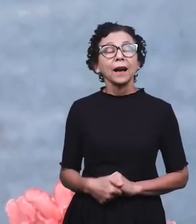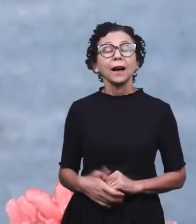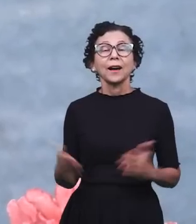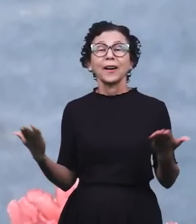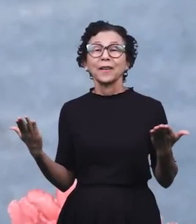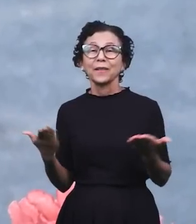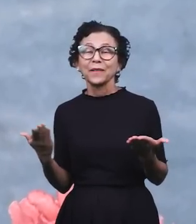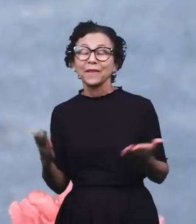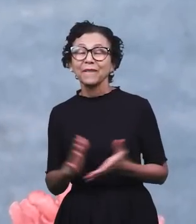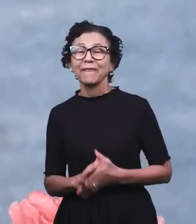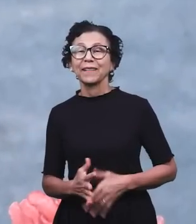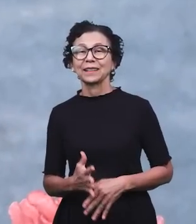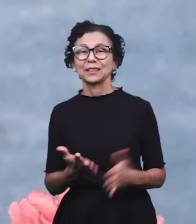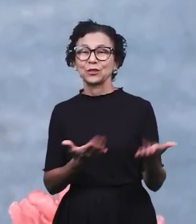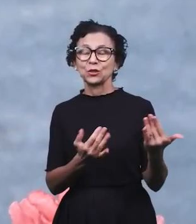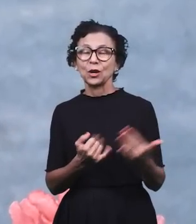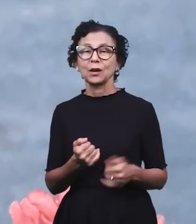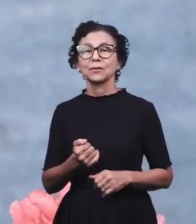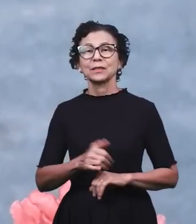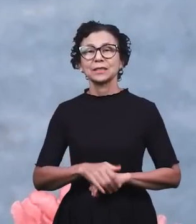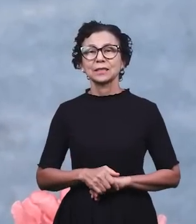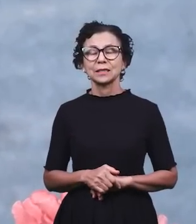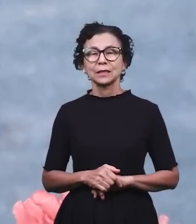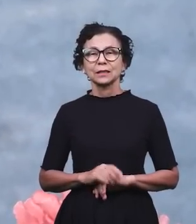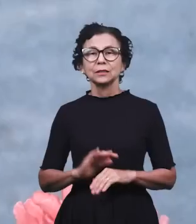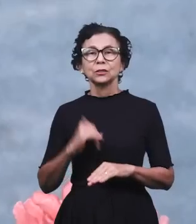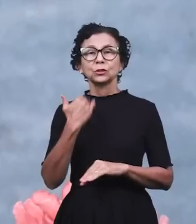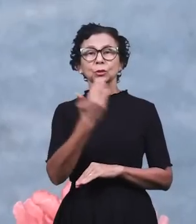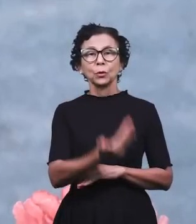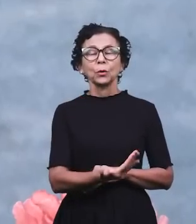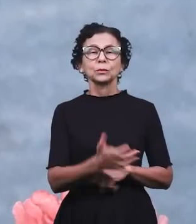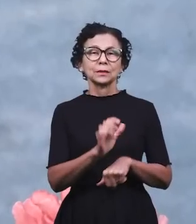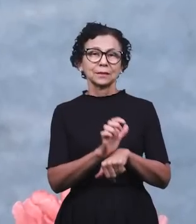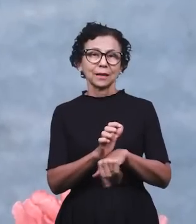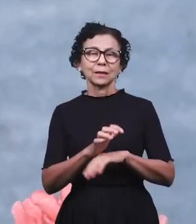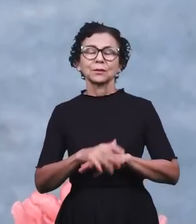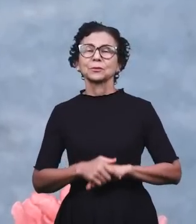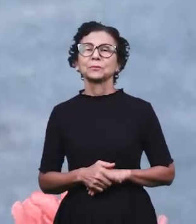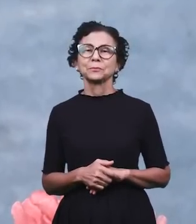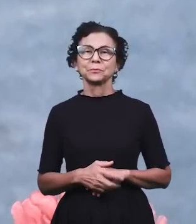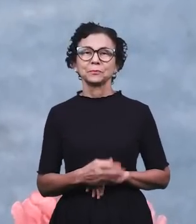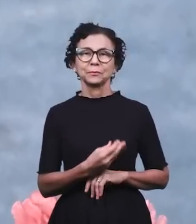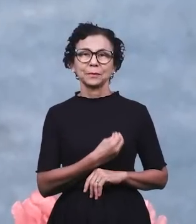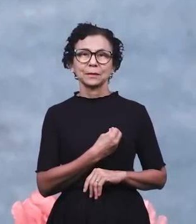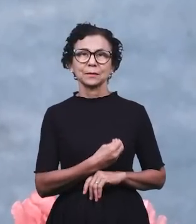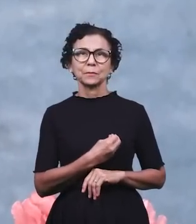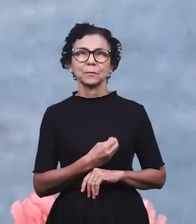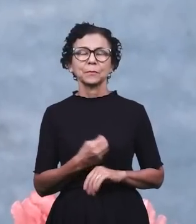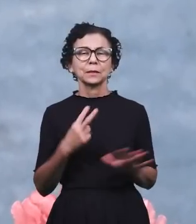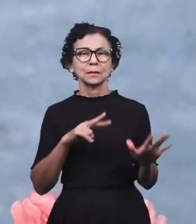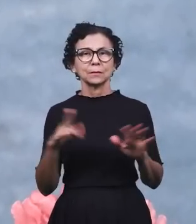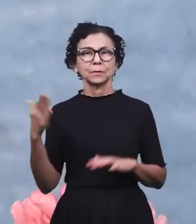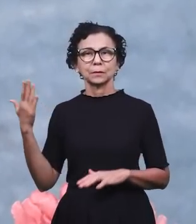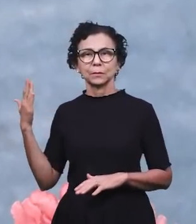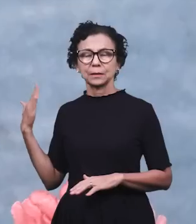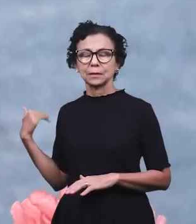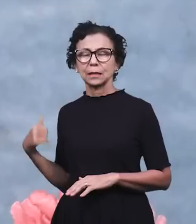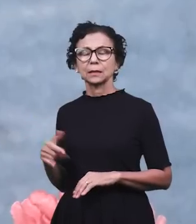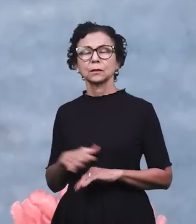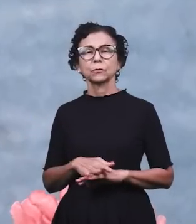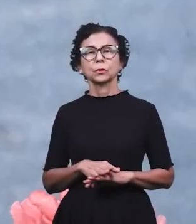Grande Vitória, que a gente faz questão de trazer a participação deles aqui. Na semana passada tivemos uma participação